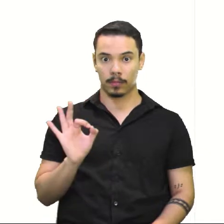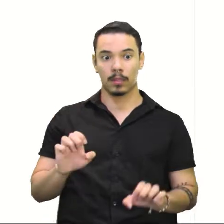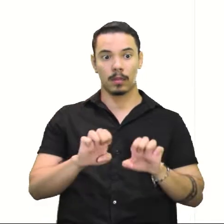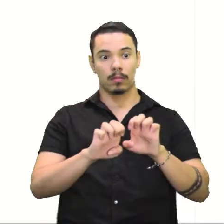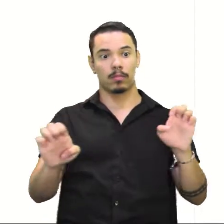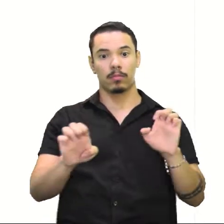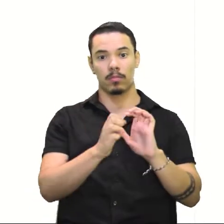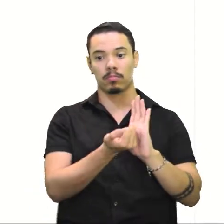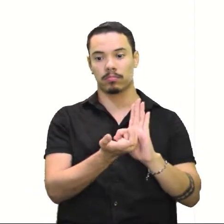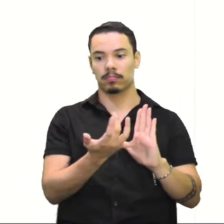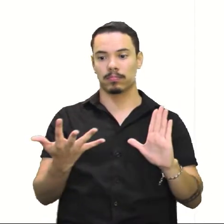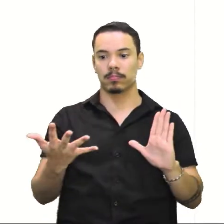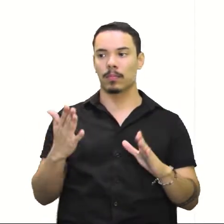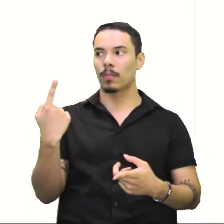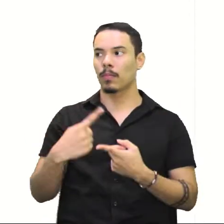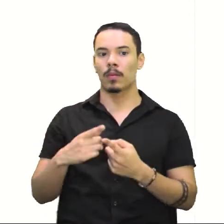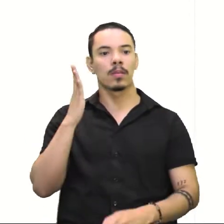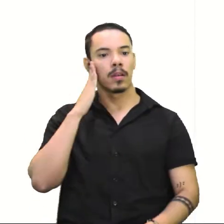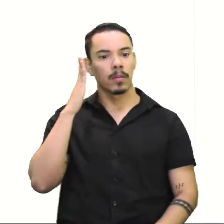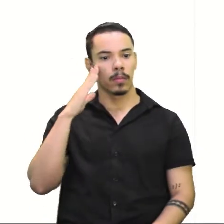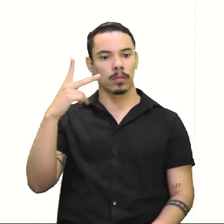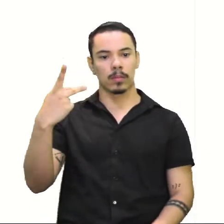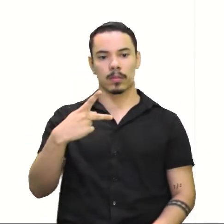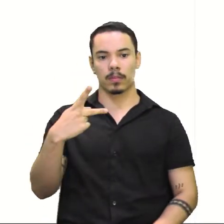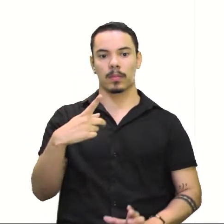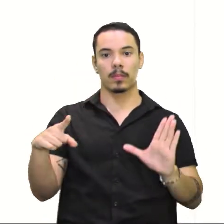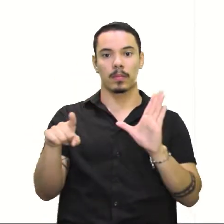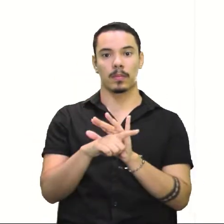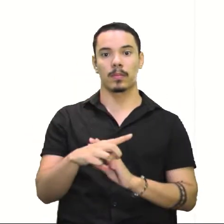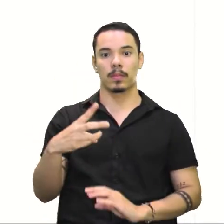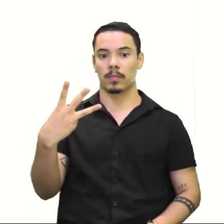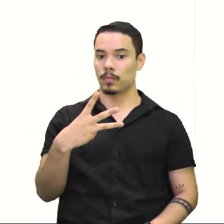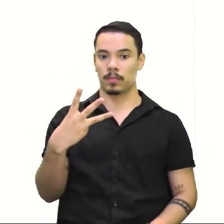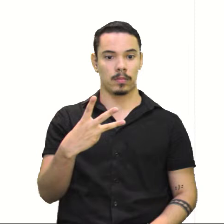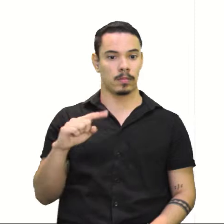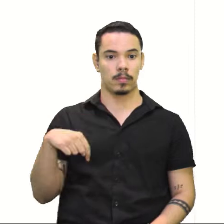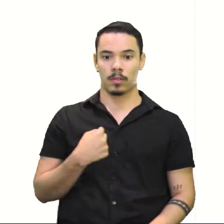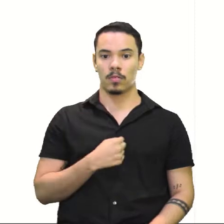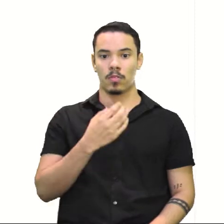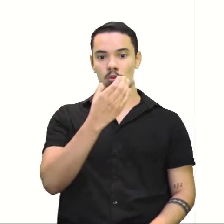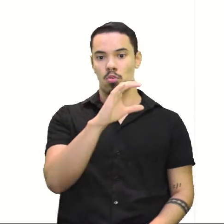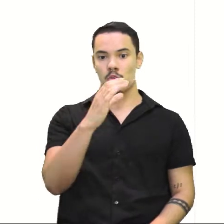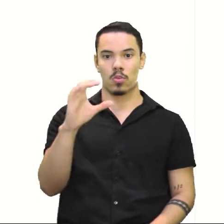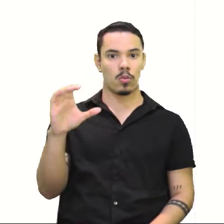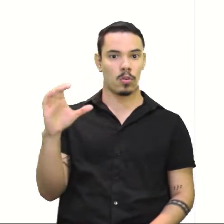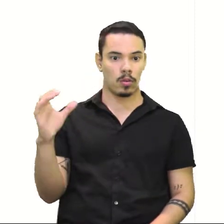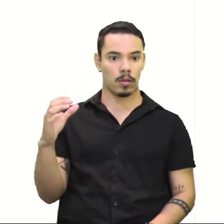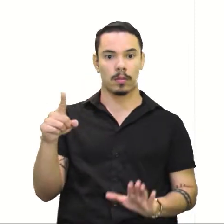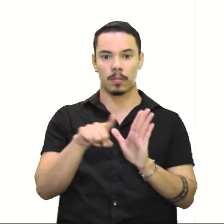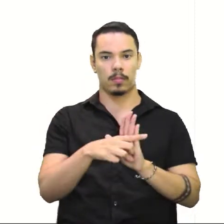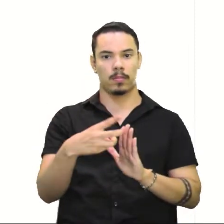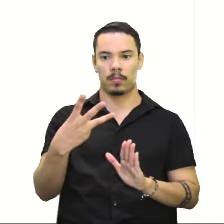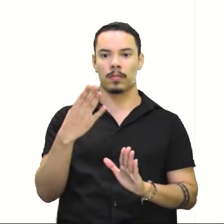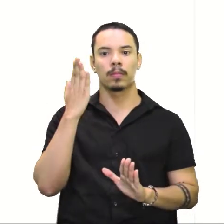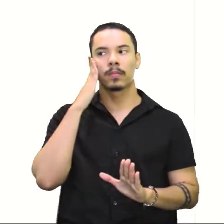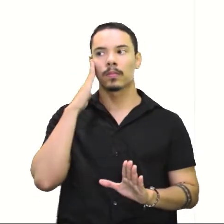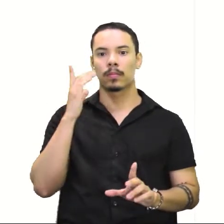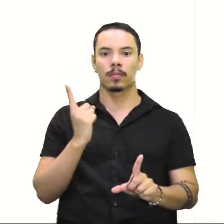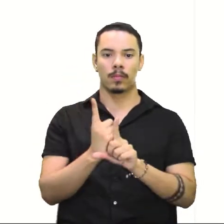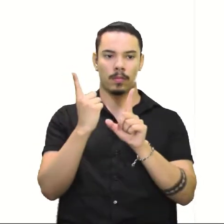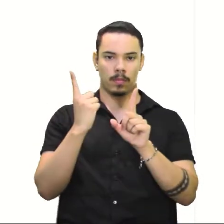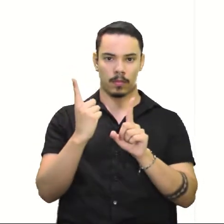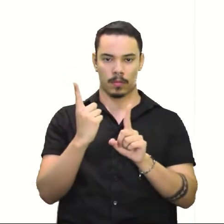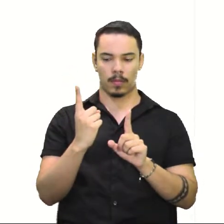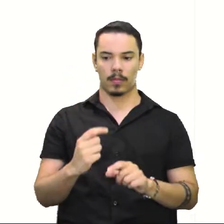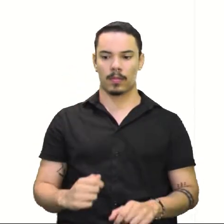de quem? Valor de menos 3. É a máquina de calcular, né? Só que como tá falando... aqui, deixa eu colocar coloridinho